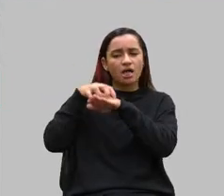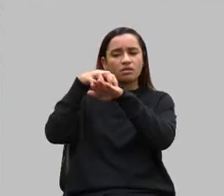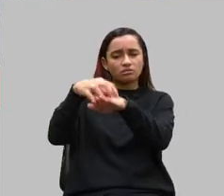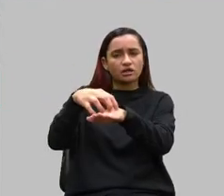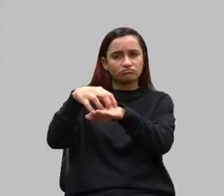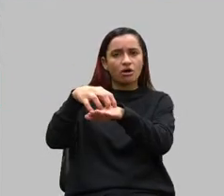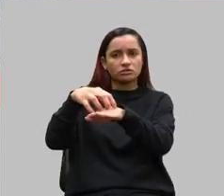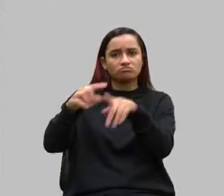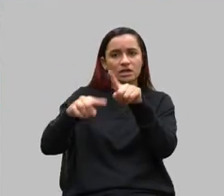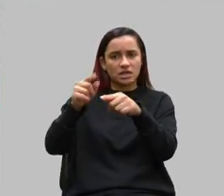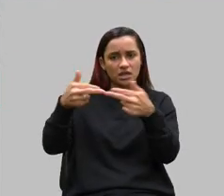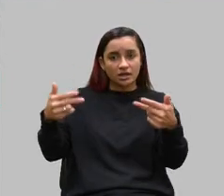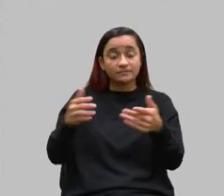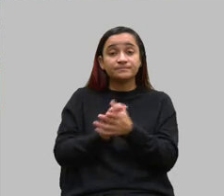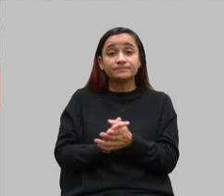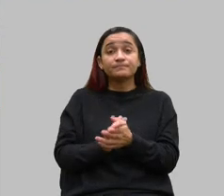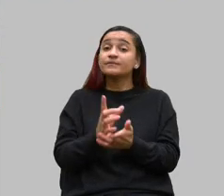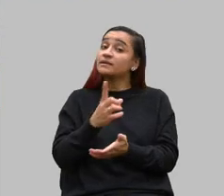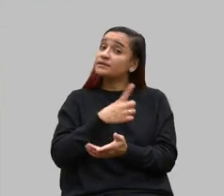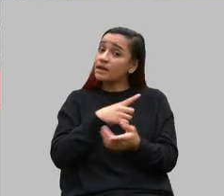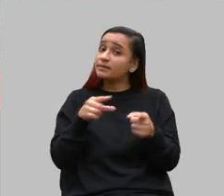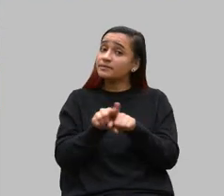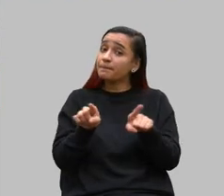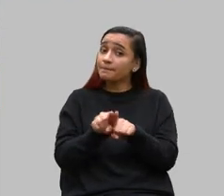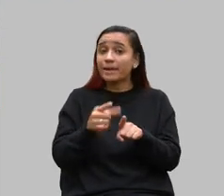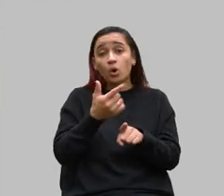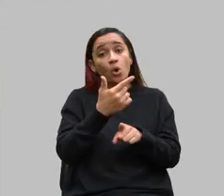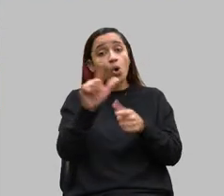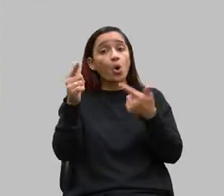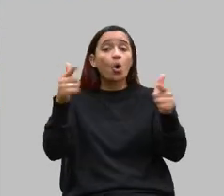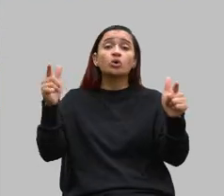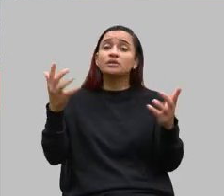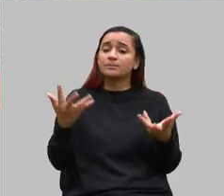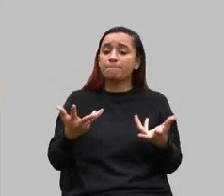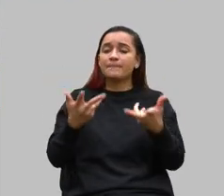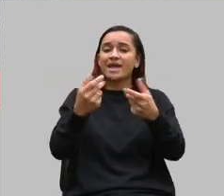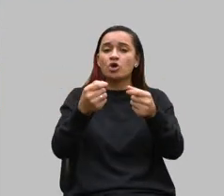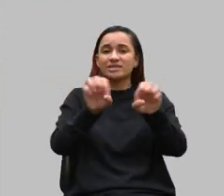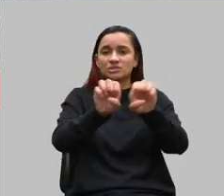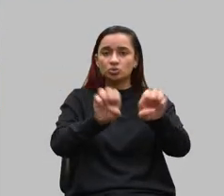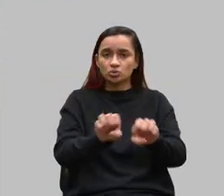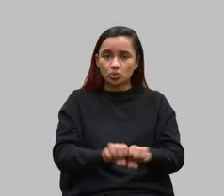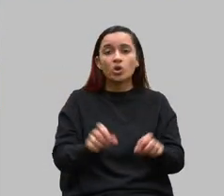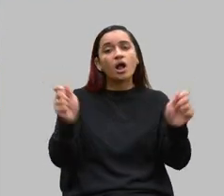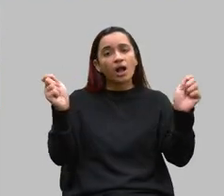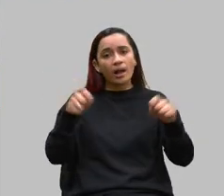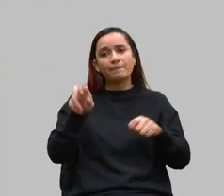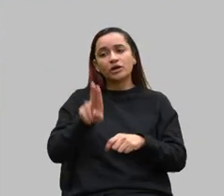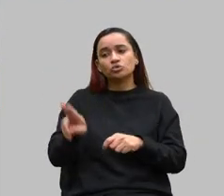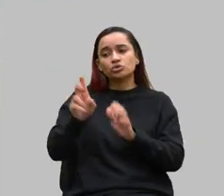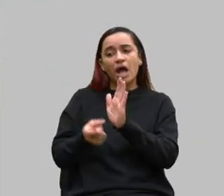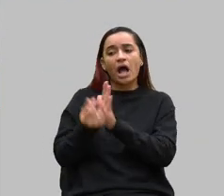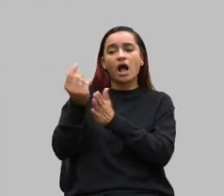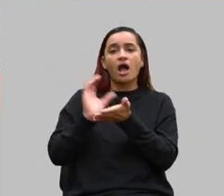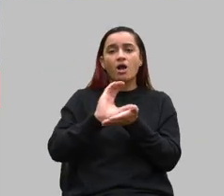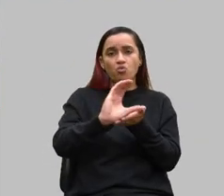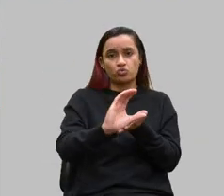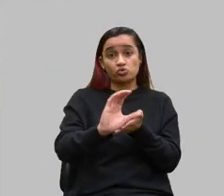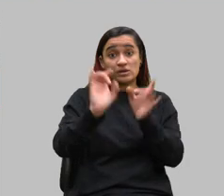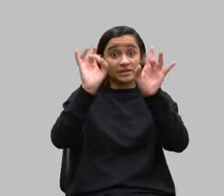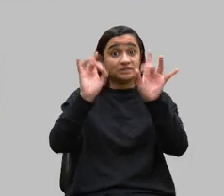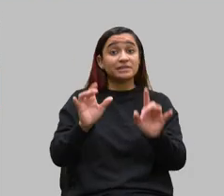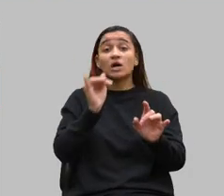cargas nós temos outras melhorias de infraestrutura que podem utilizar desse recurso em especial a